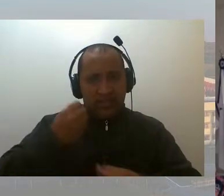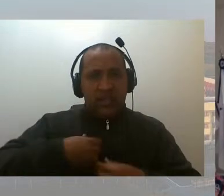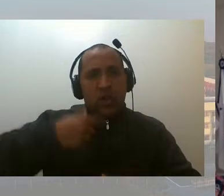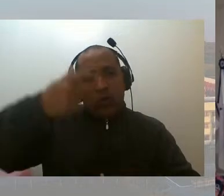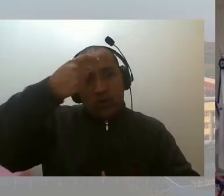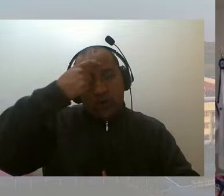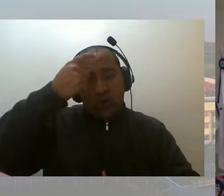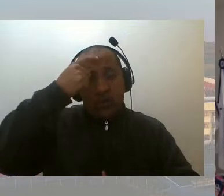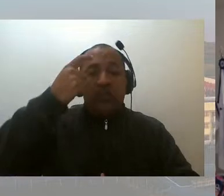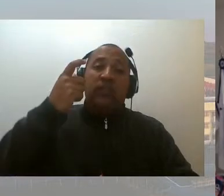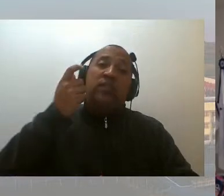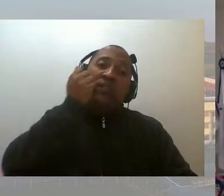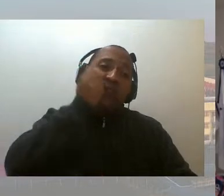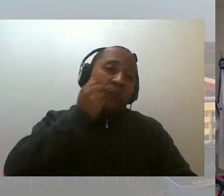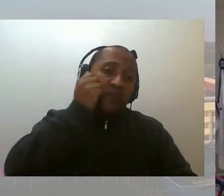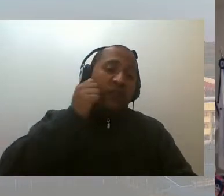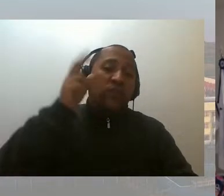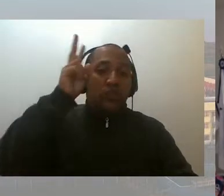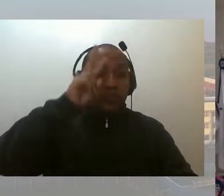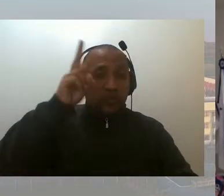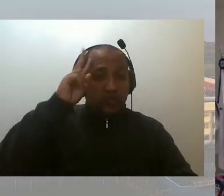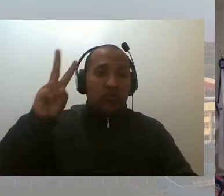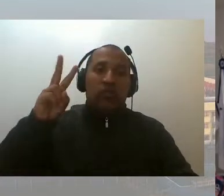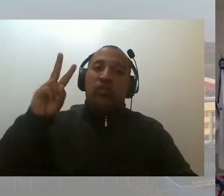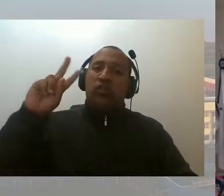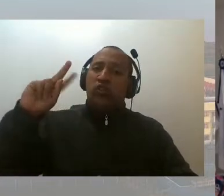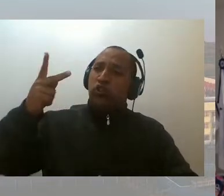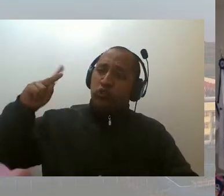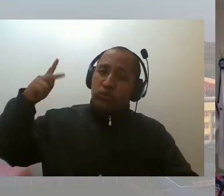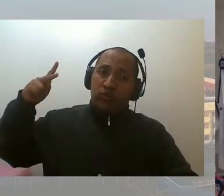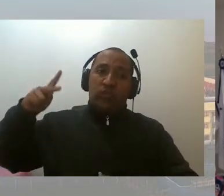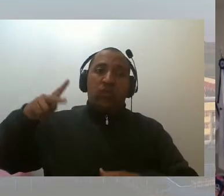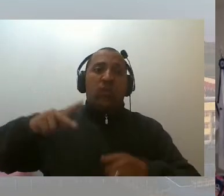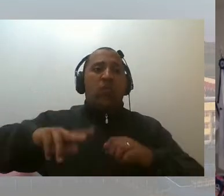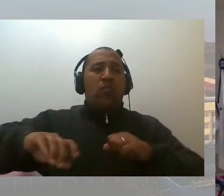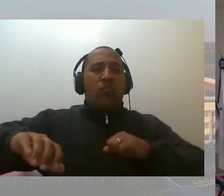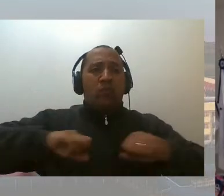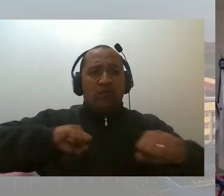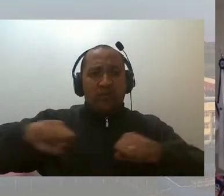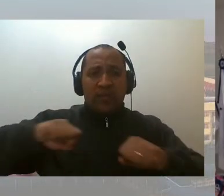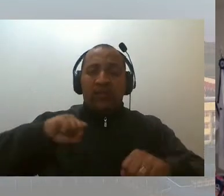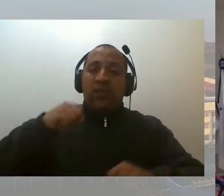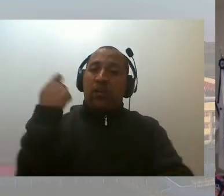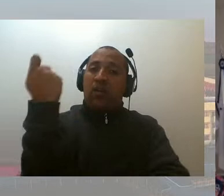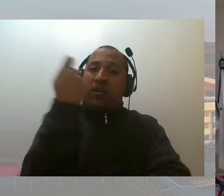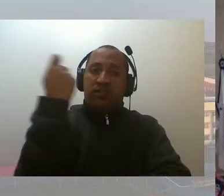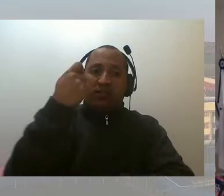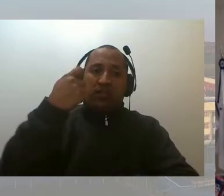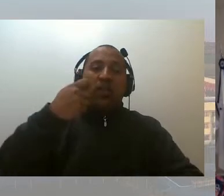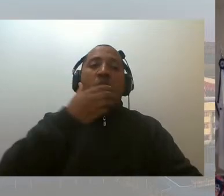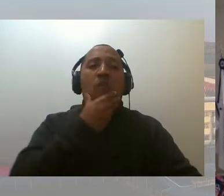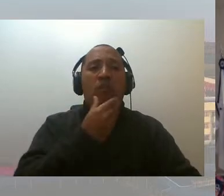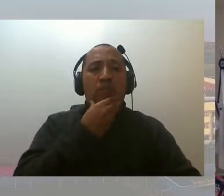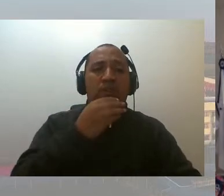personalidade histórica do movimento gaúcho negro, Oliveira de